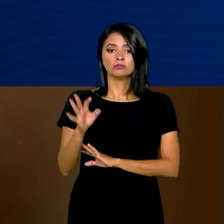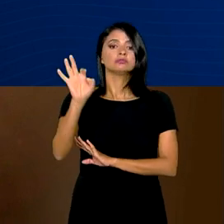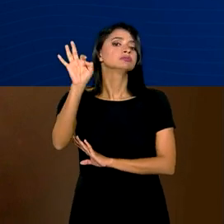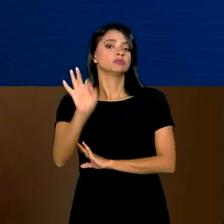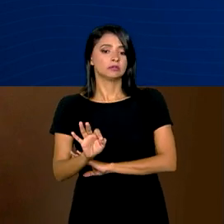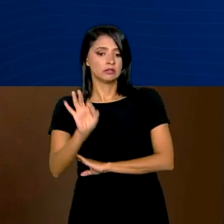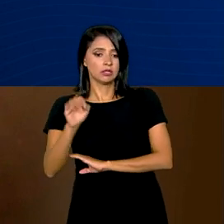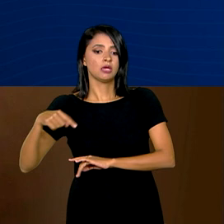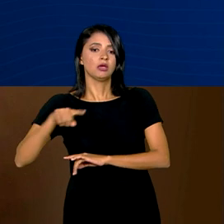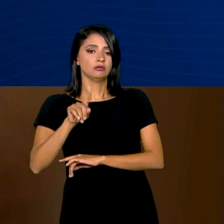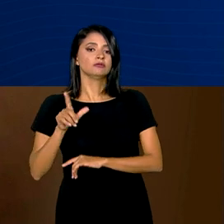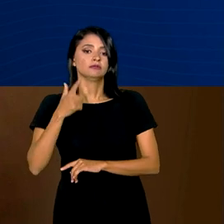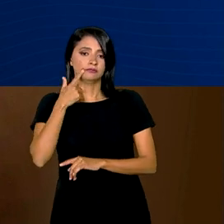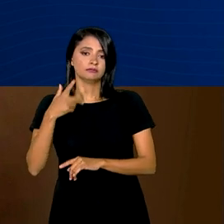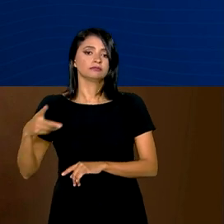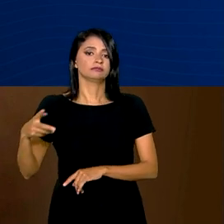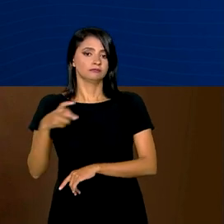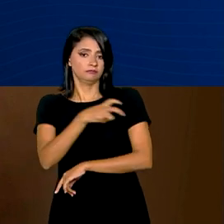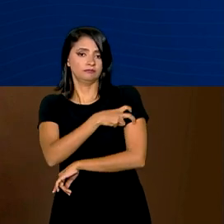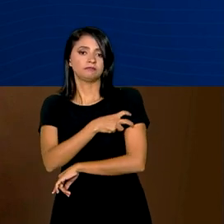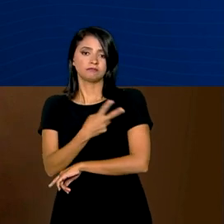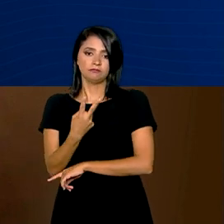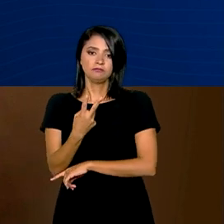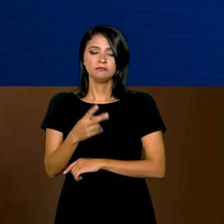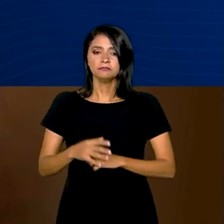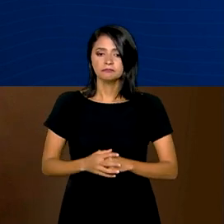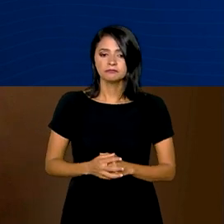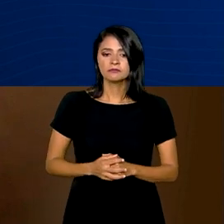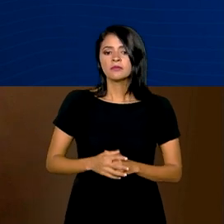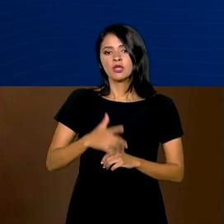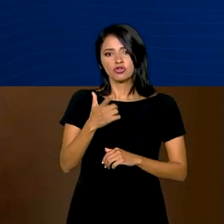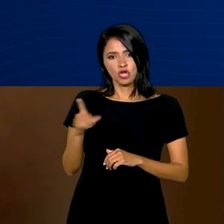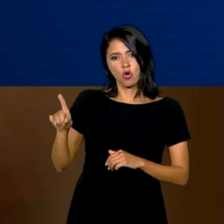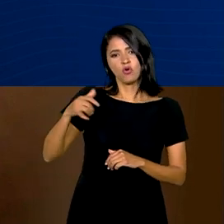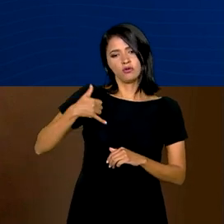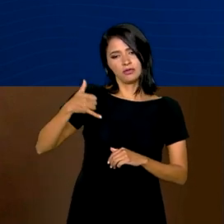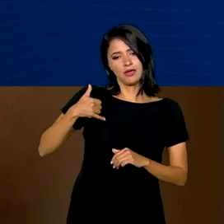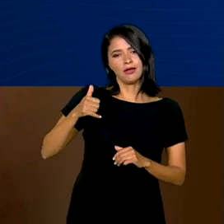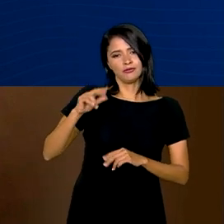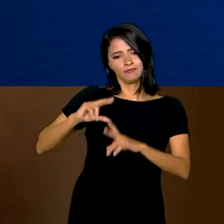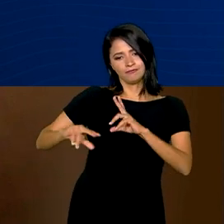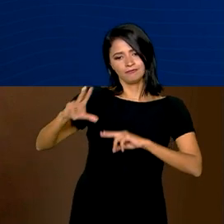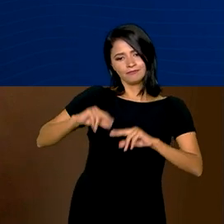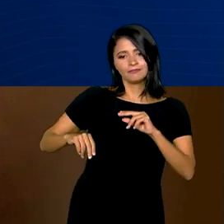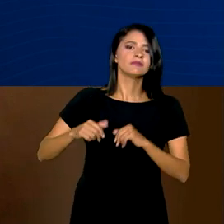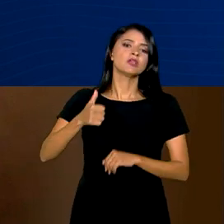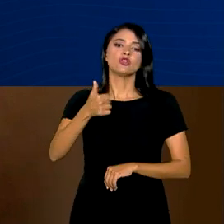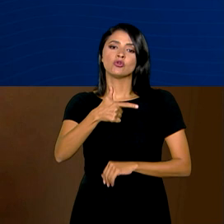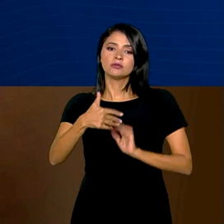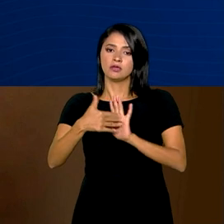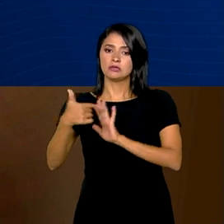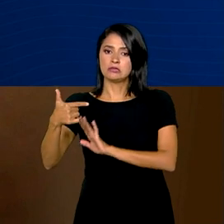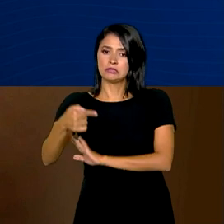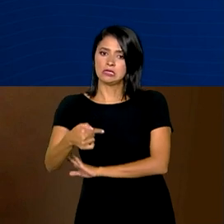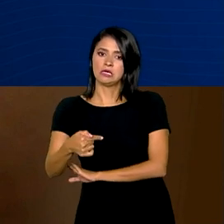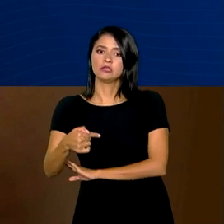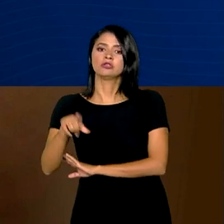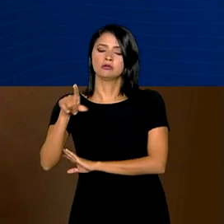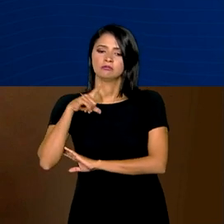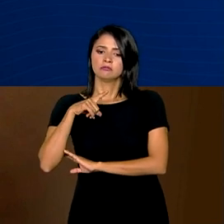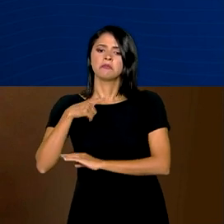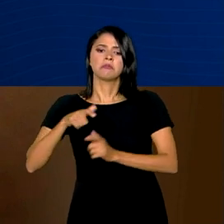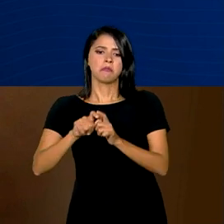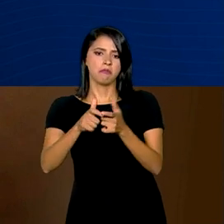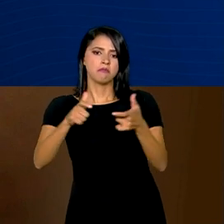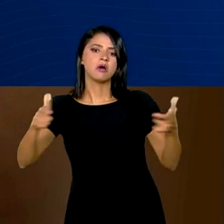55,4% foram vacinadas duas vezes. Já a faixa entre 12 e 17 anos tem mais